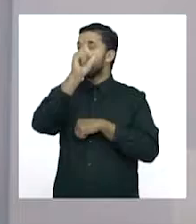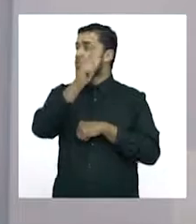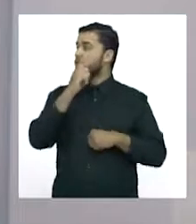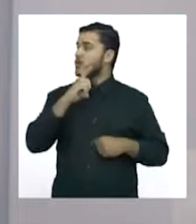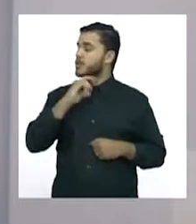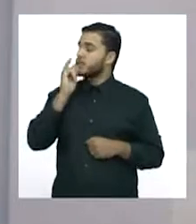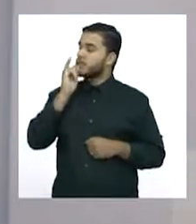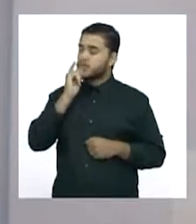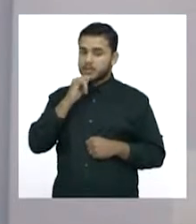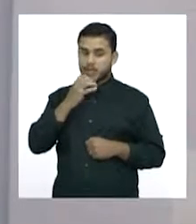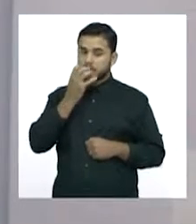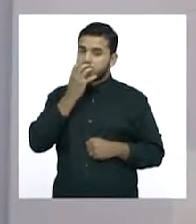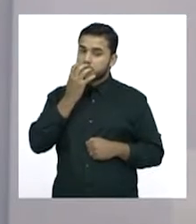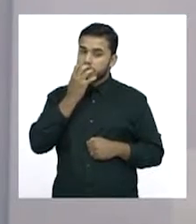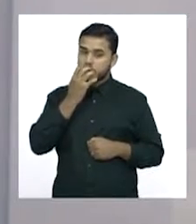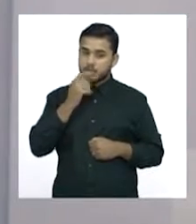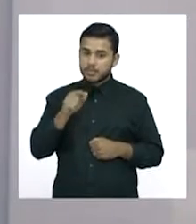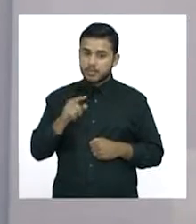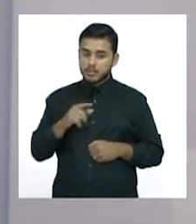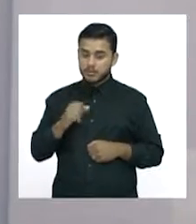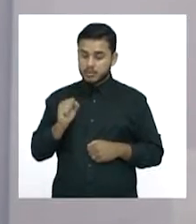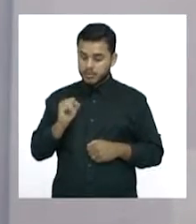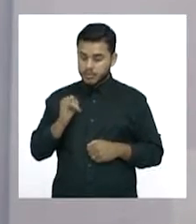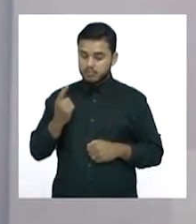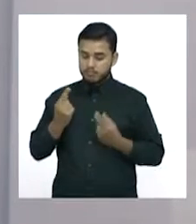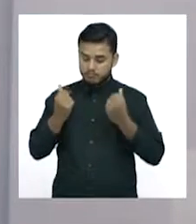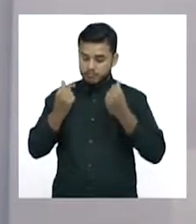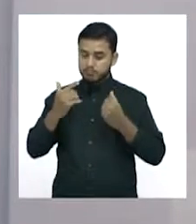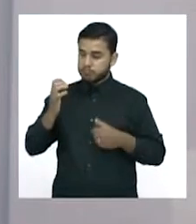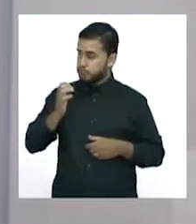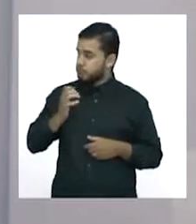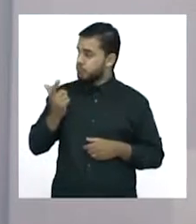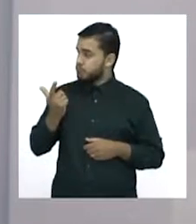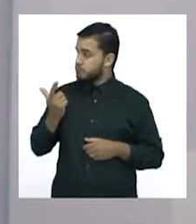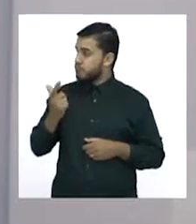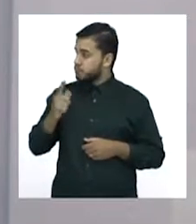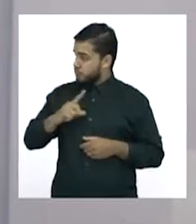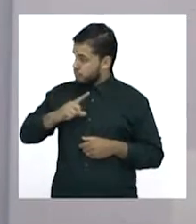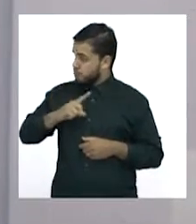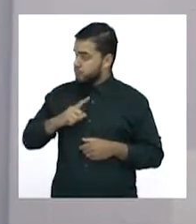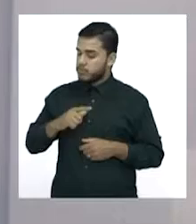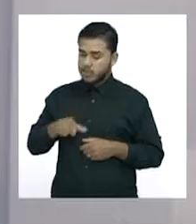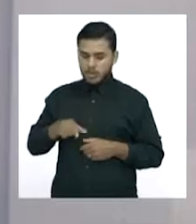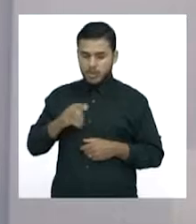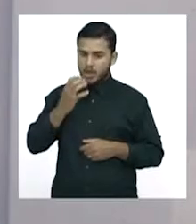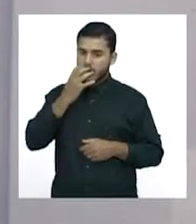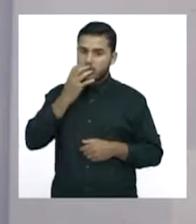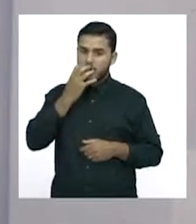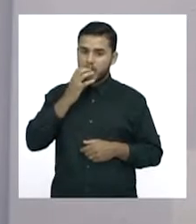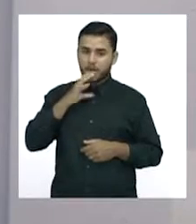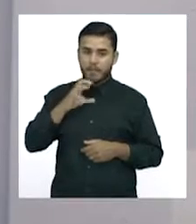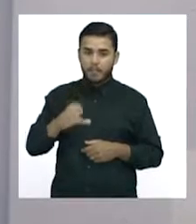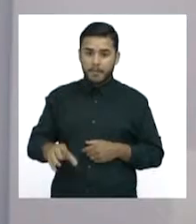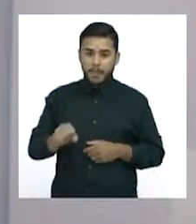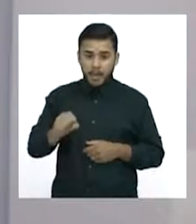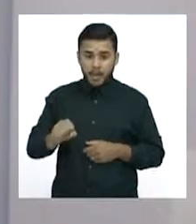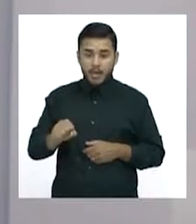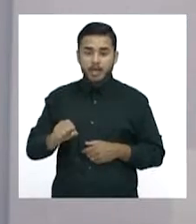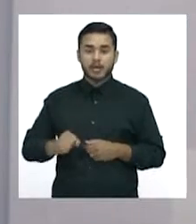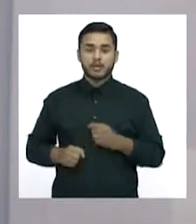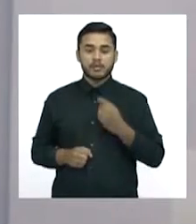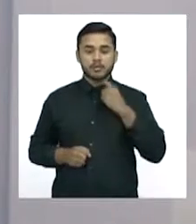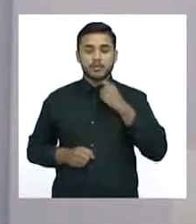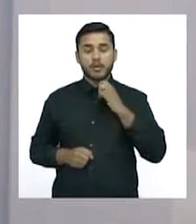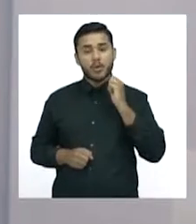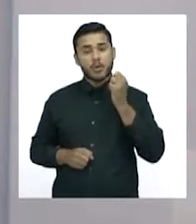funcional, ou seja, a pessoa só tem um animal se ela tem condição de ter. Se a pessoa pega aquele animal e ela não tem condição de criar ou está criando